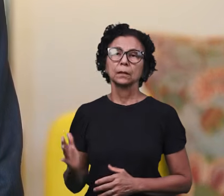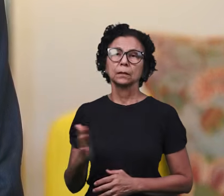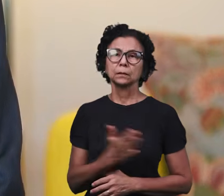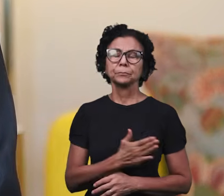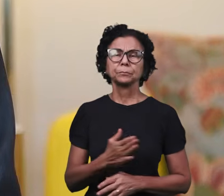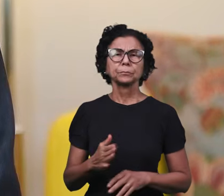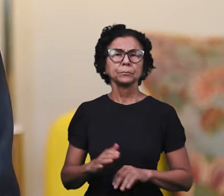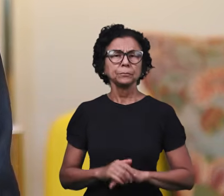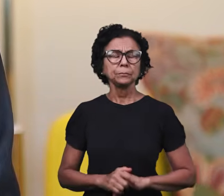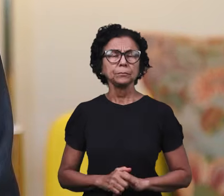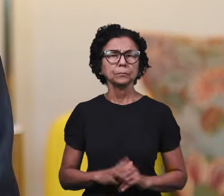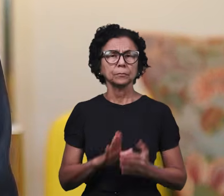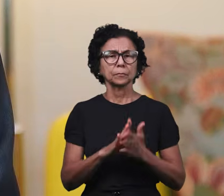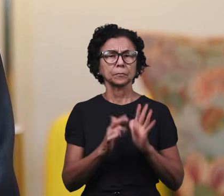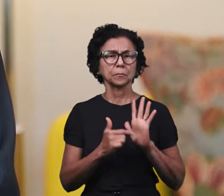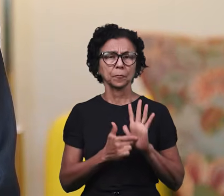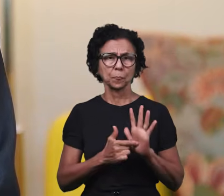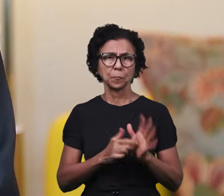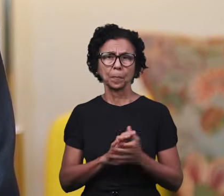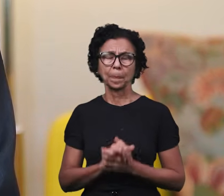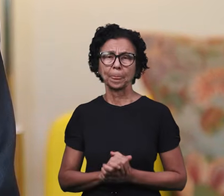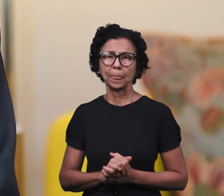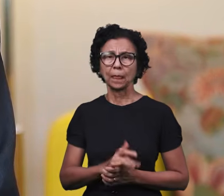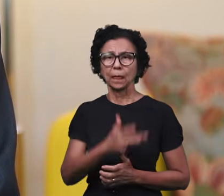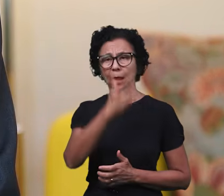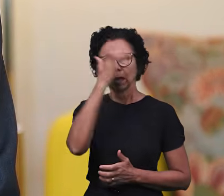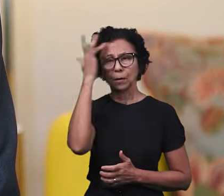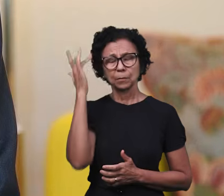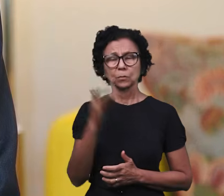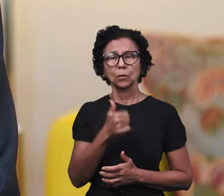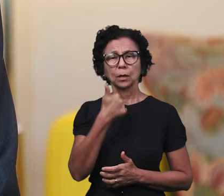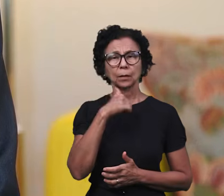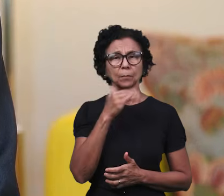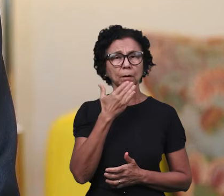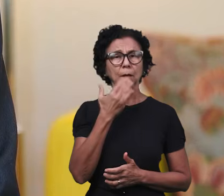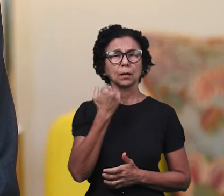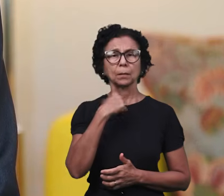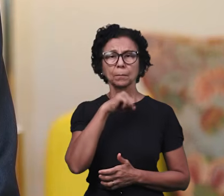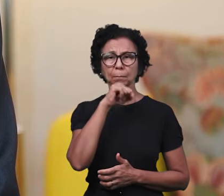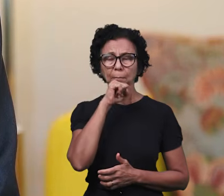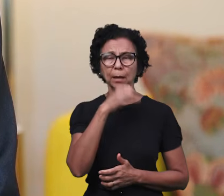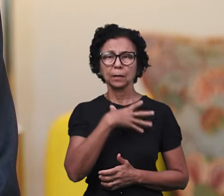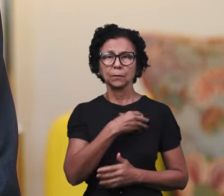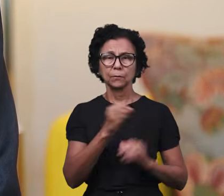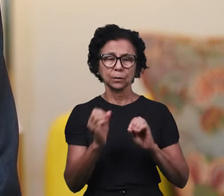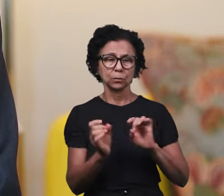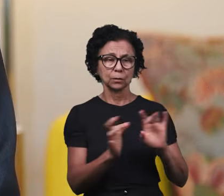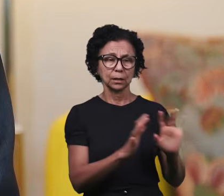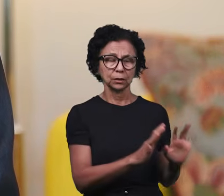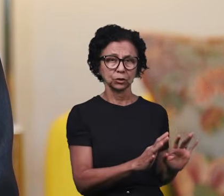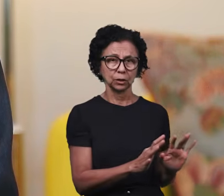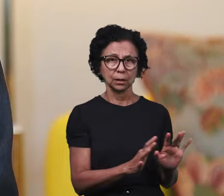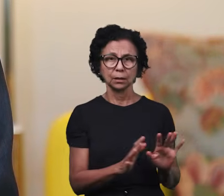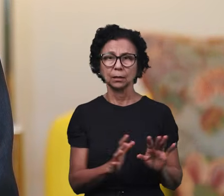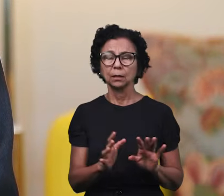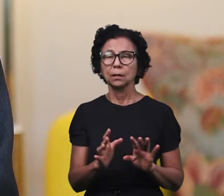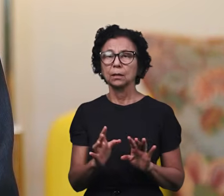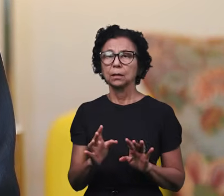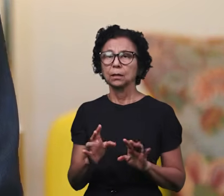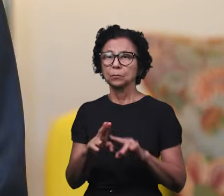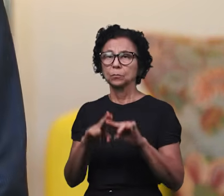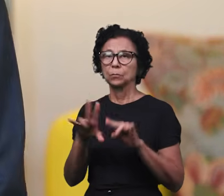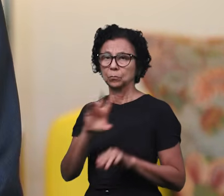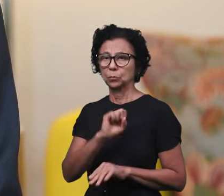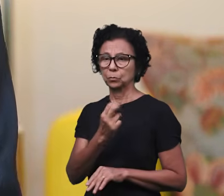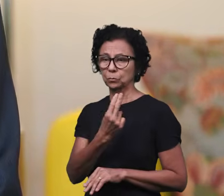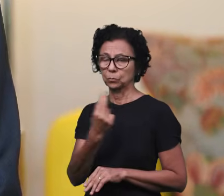aquele que deixar pai, mãe, filhos, por amor do meu nome, receberá 100 vezes nessa vida e na idade vindoura a vida eterna.